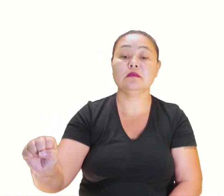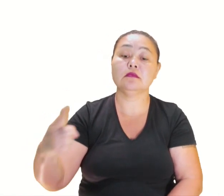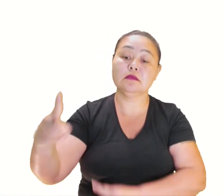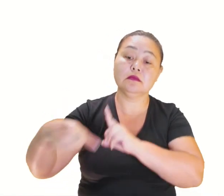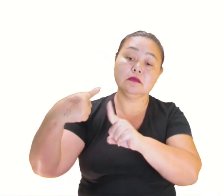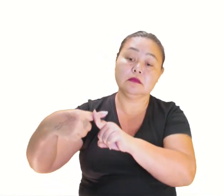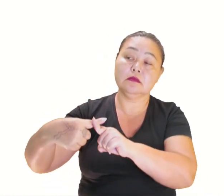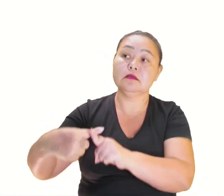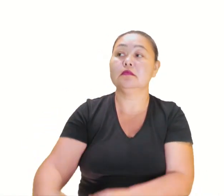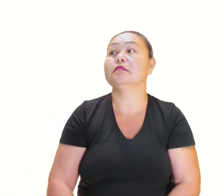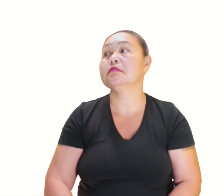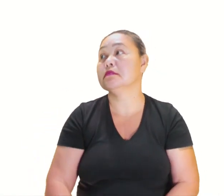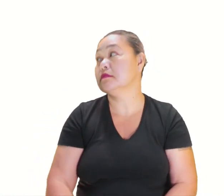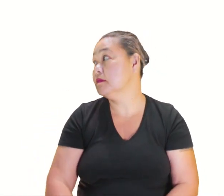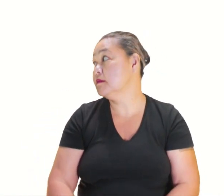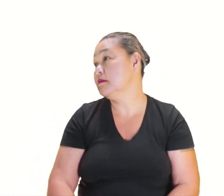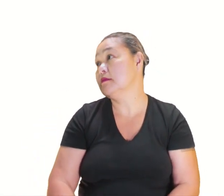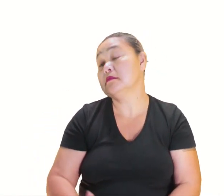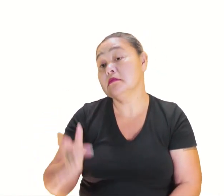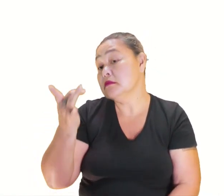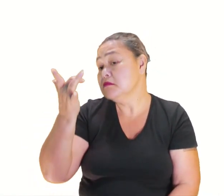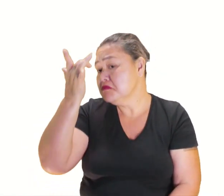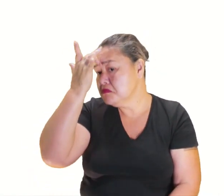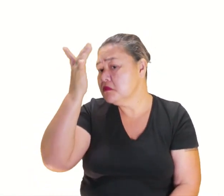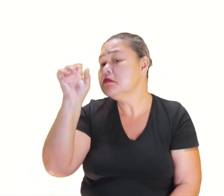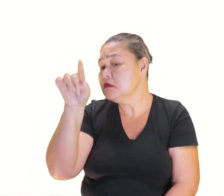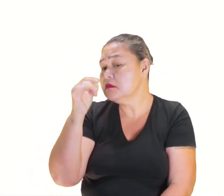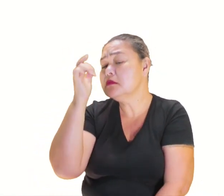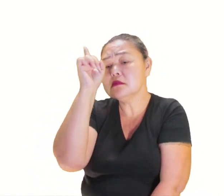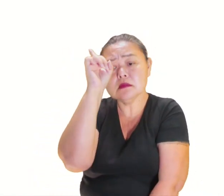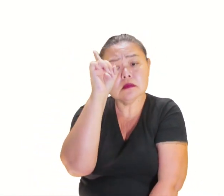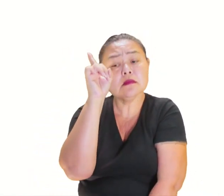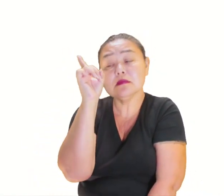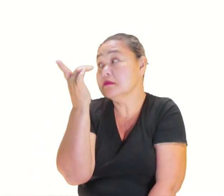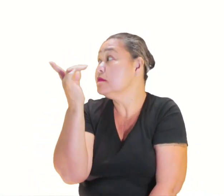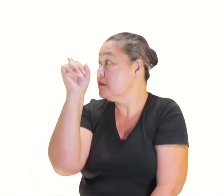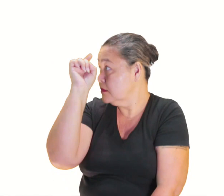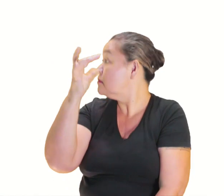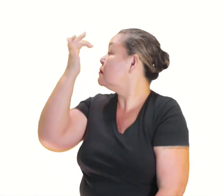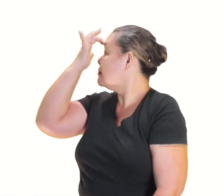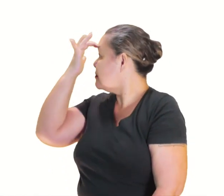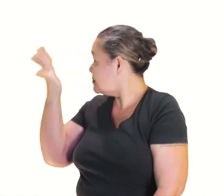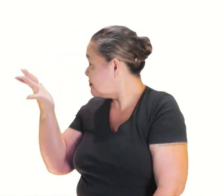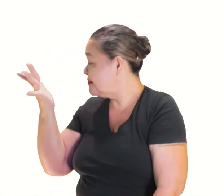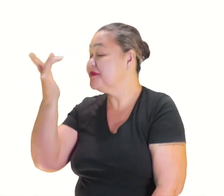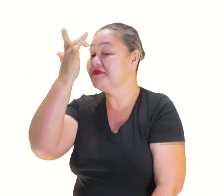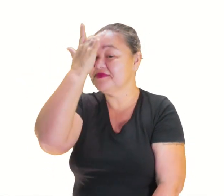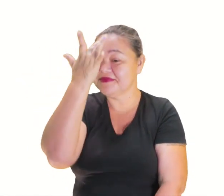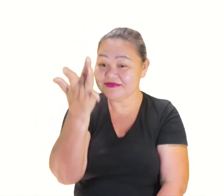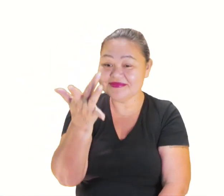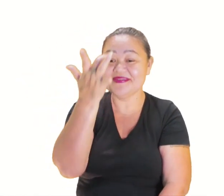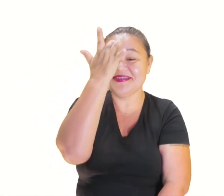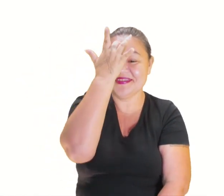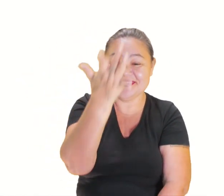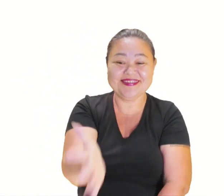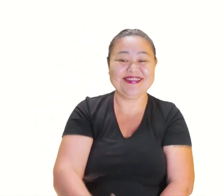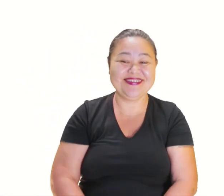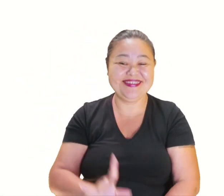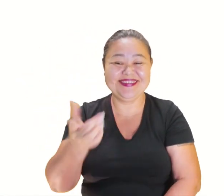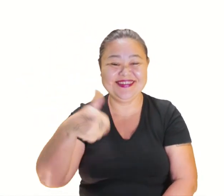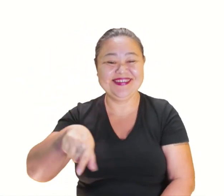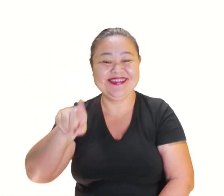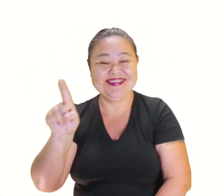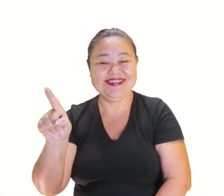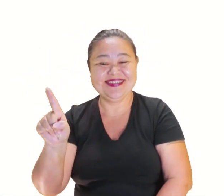18 positivo. Não é difícil, não. É fácil. Não. Dá. Professora Aldelina, fácil? Ah, essa é fera em